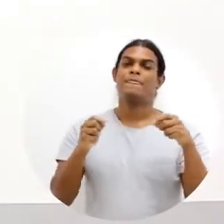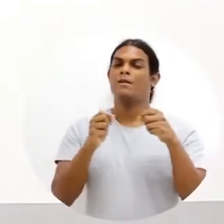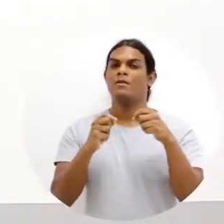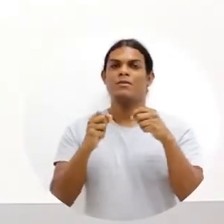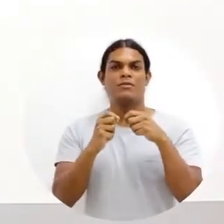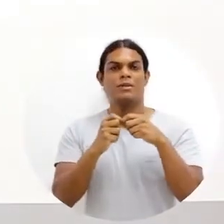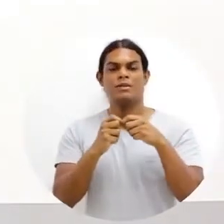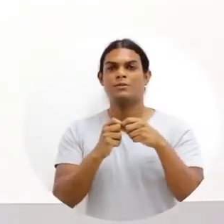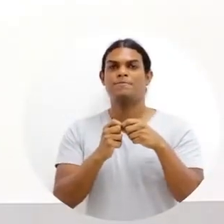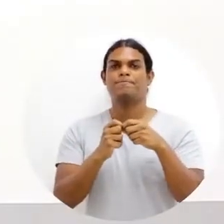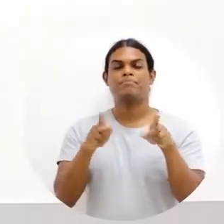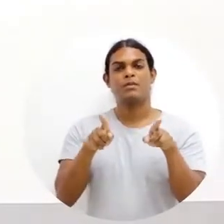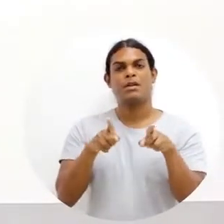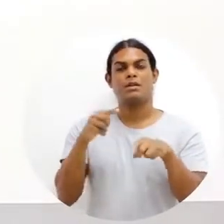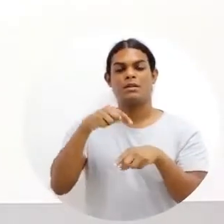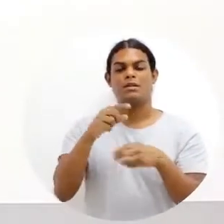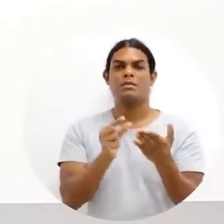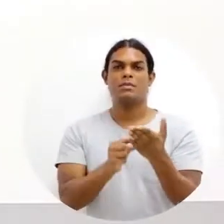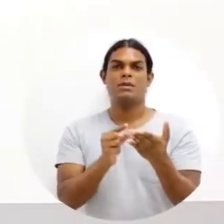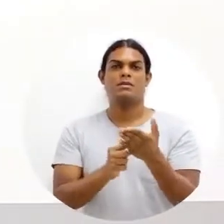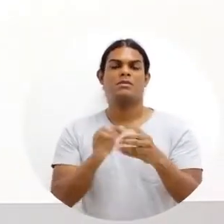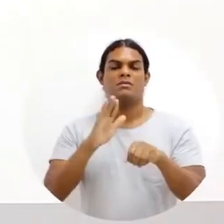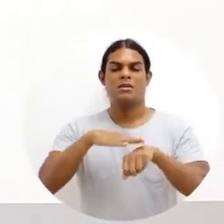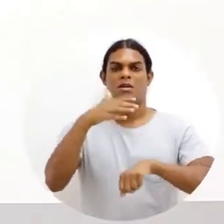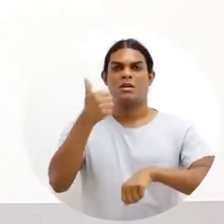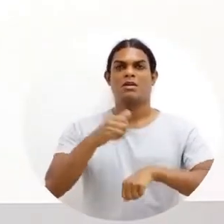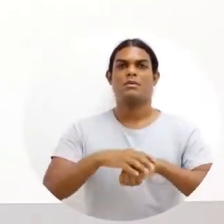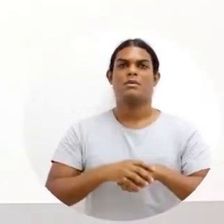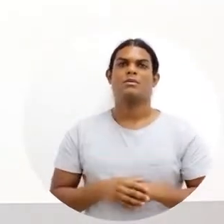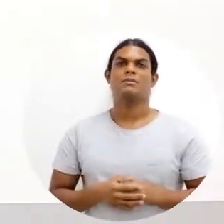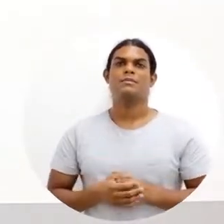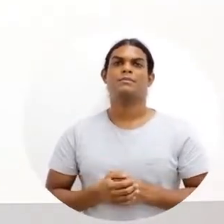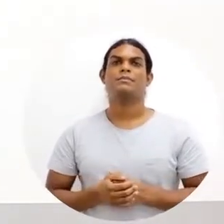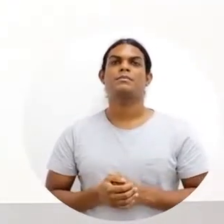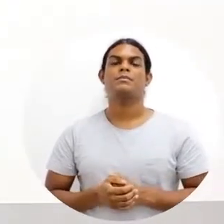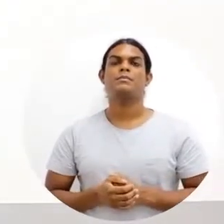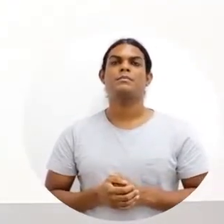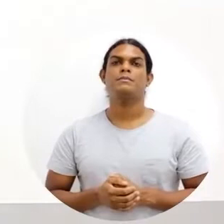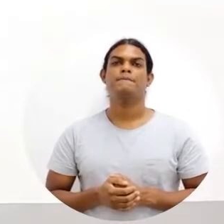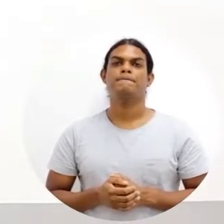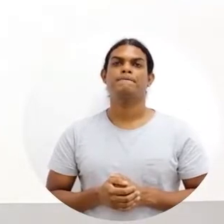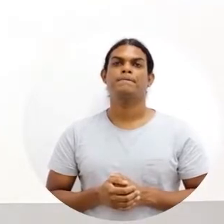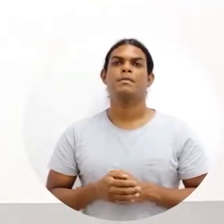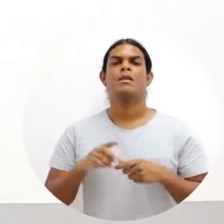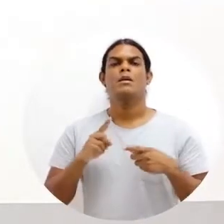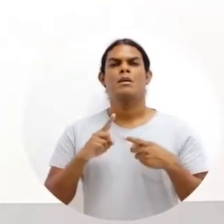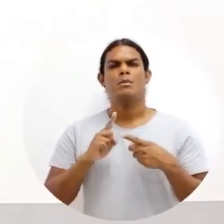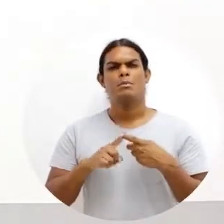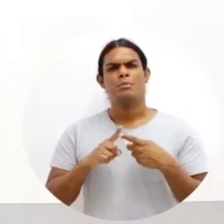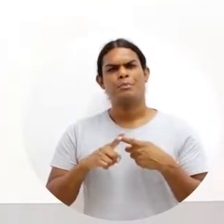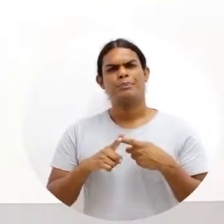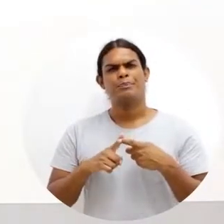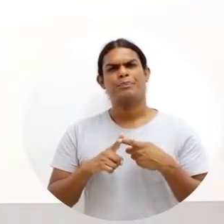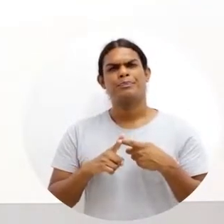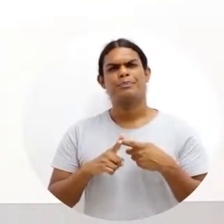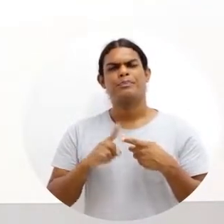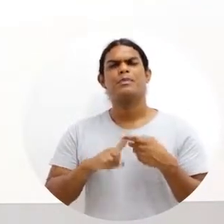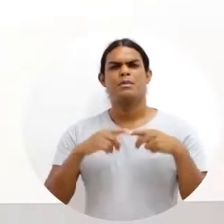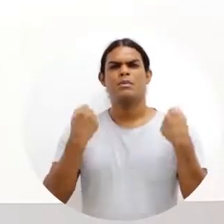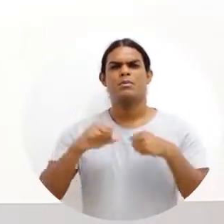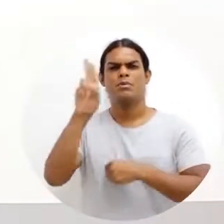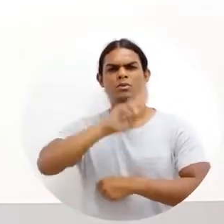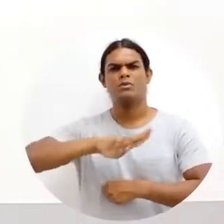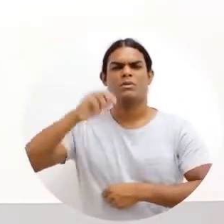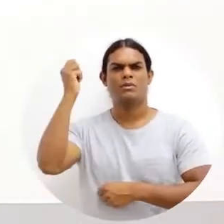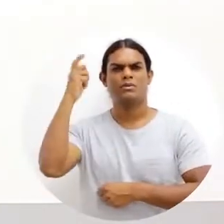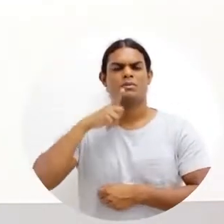por meio de um programa, um aplicativo como o Google Docs. Ele também pode ser acessado pelo celular, de forma que você pode,